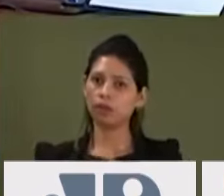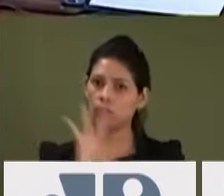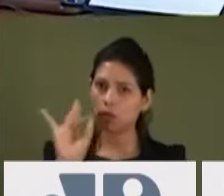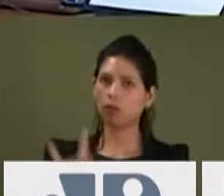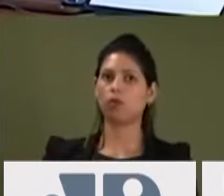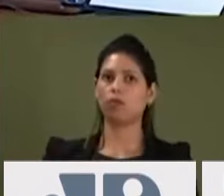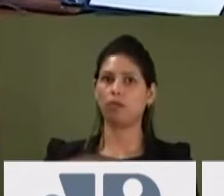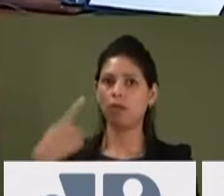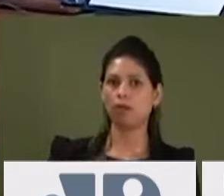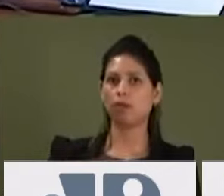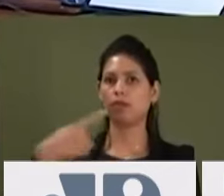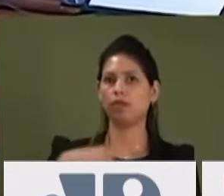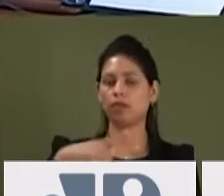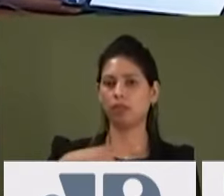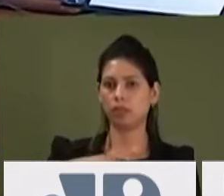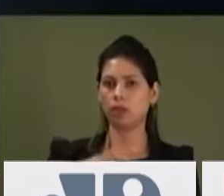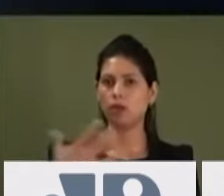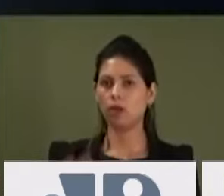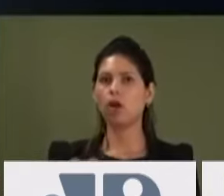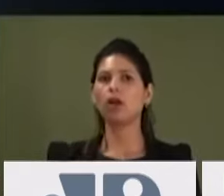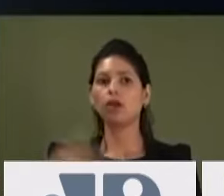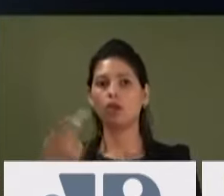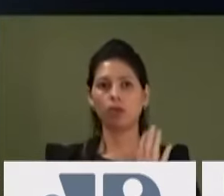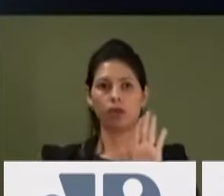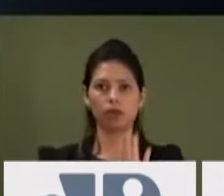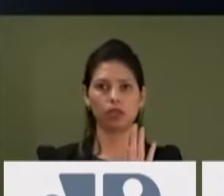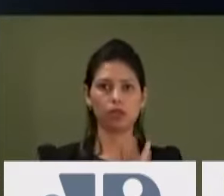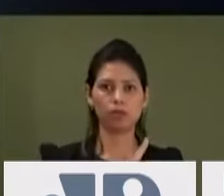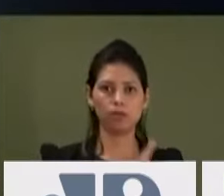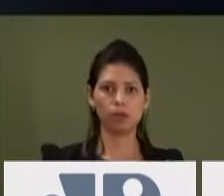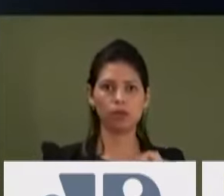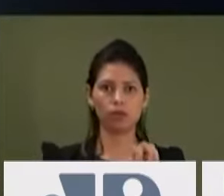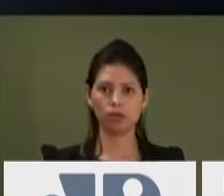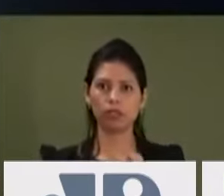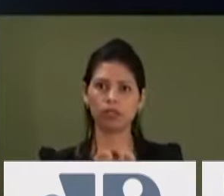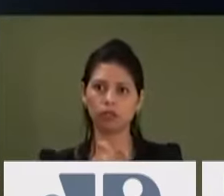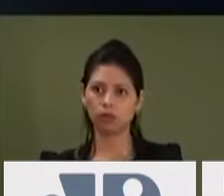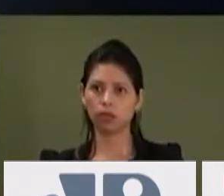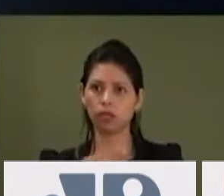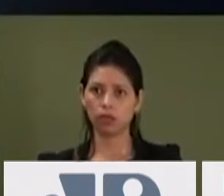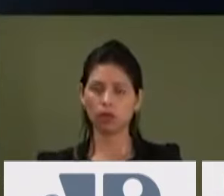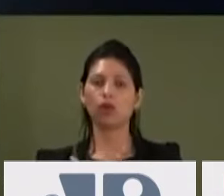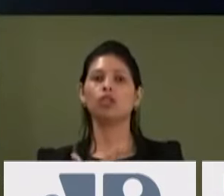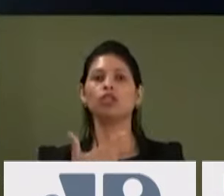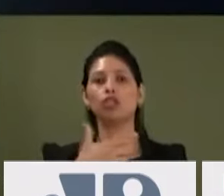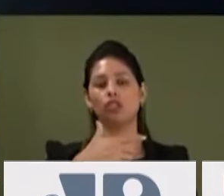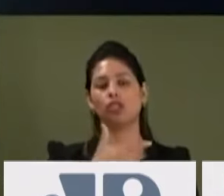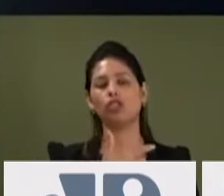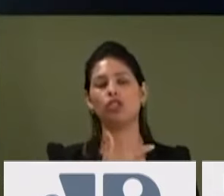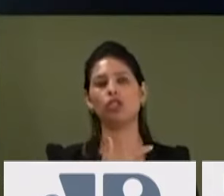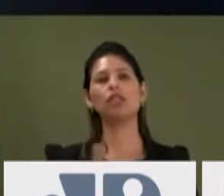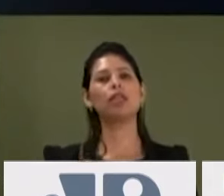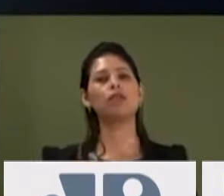de apreciação célere do projeto de lei 1952 de 2007, que institui o